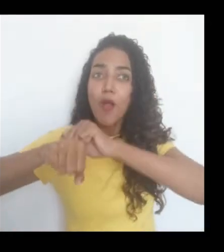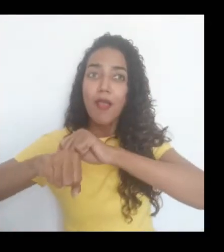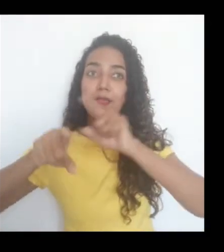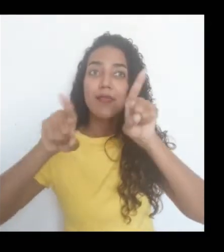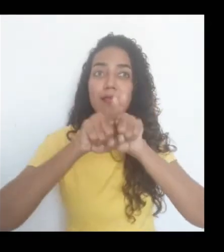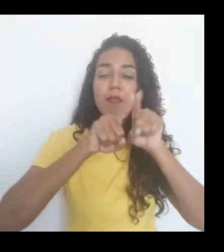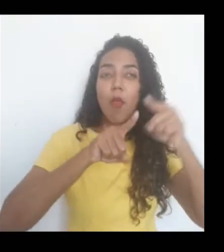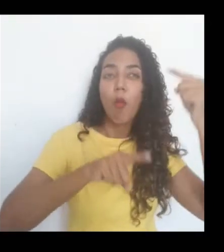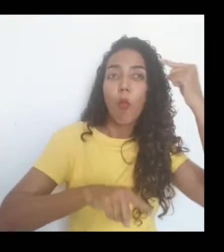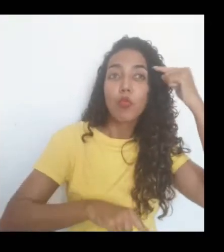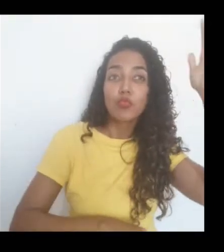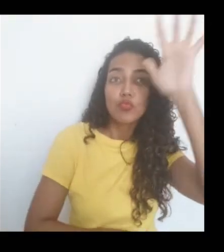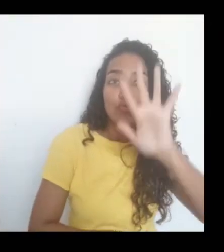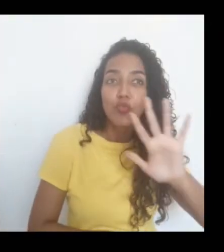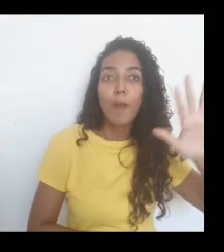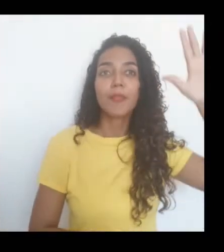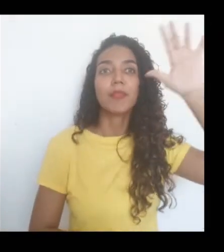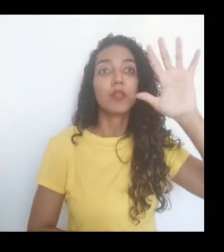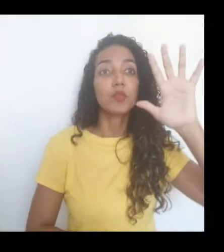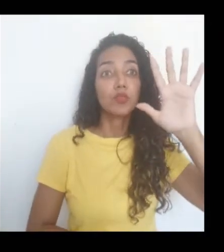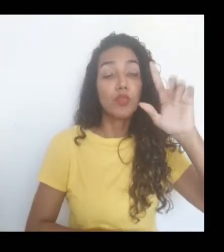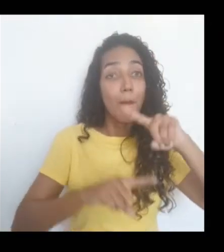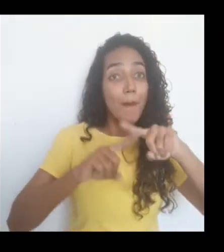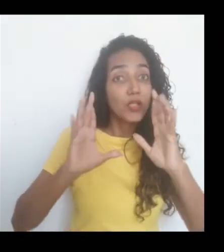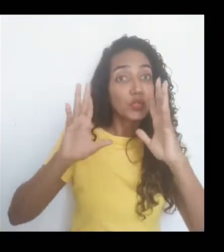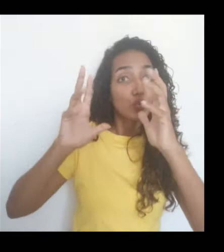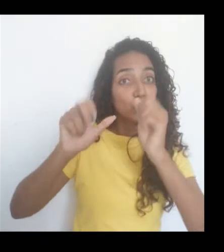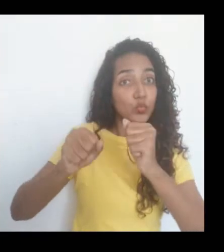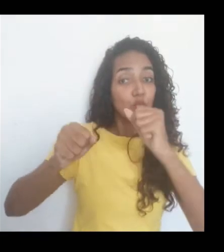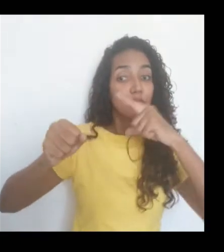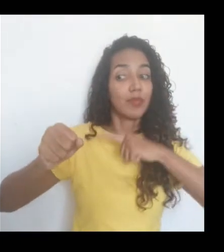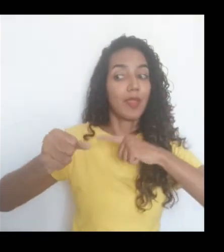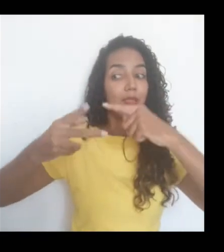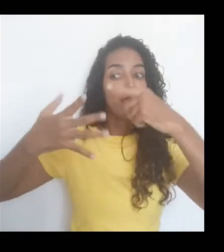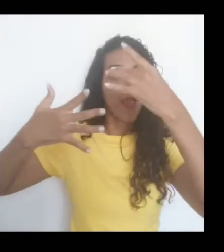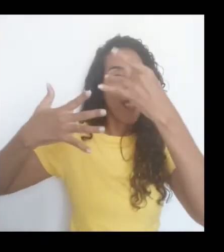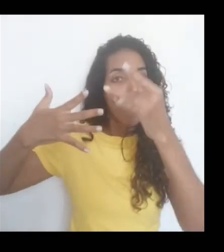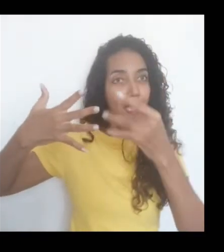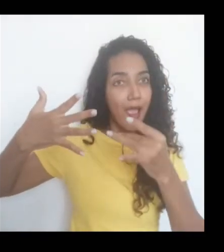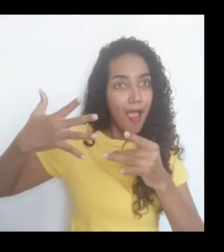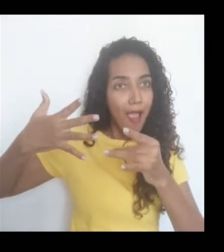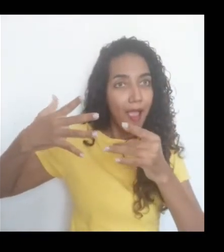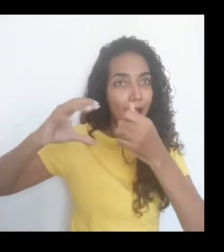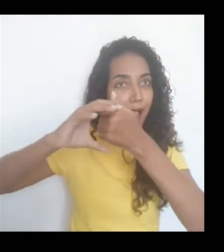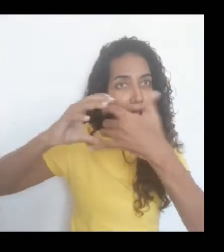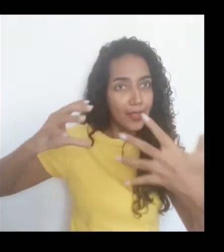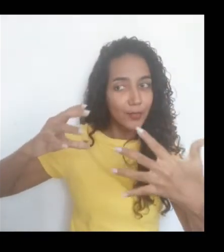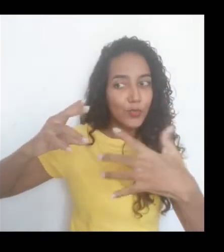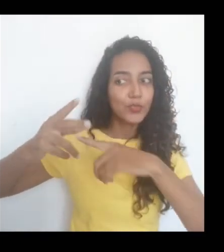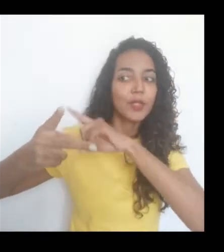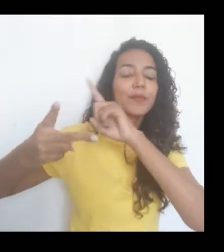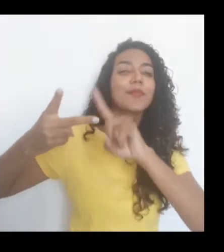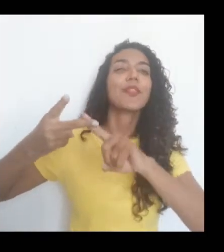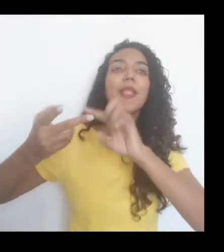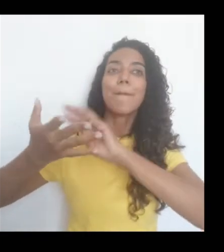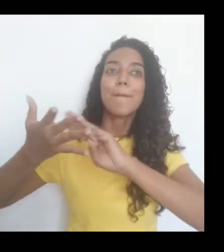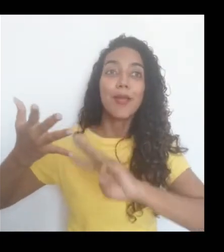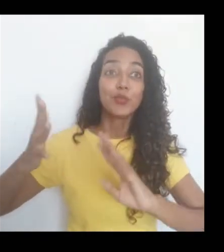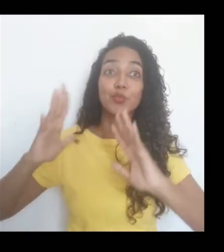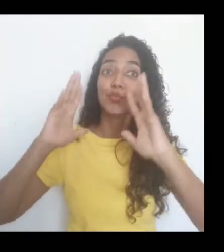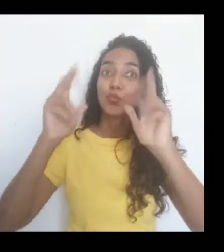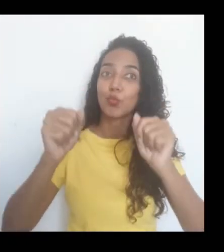seja, entidades que possuem o quê? Atributos, 2, métodos. Quais seriam